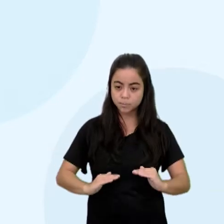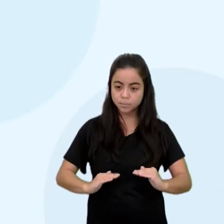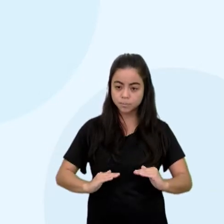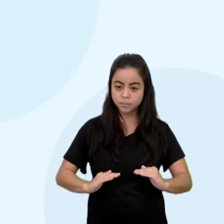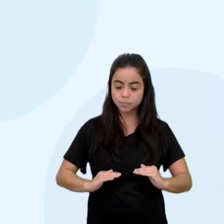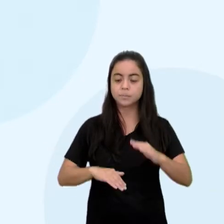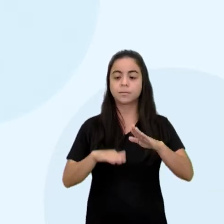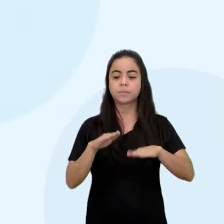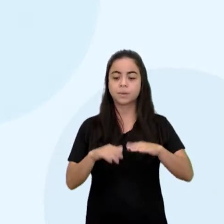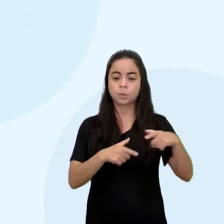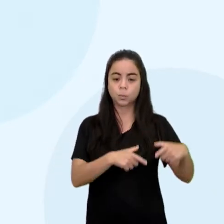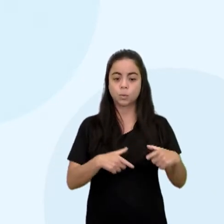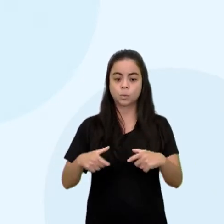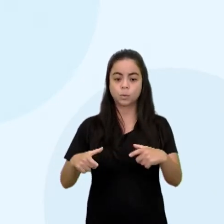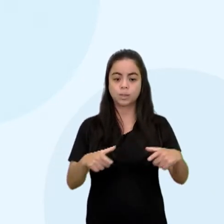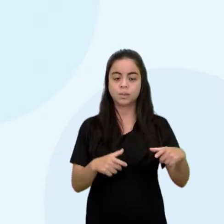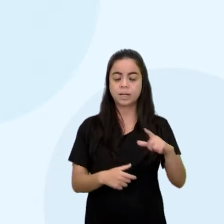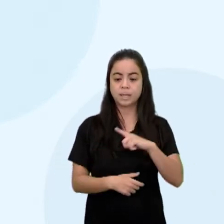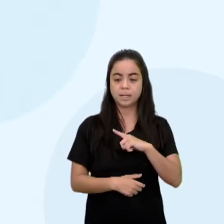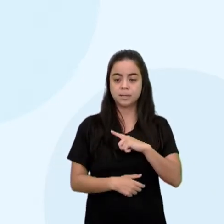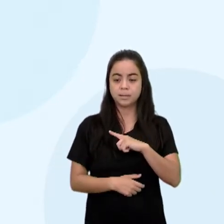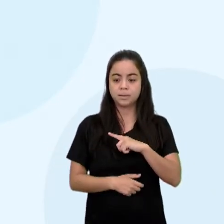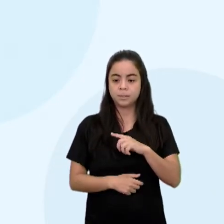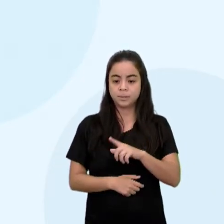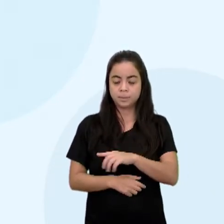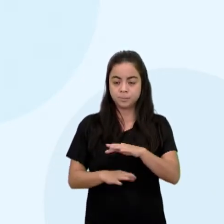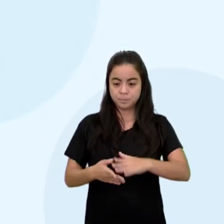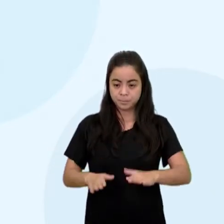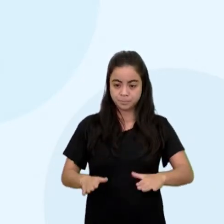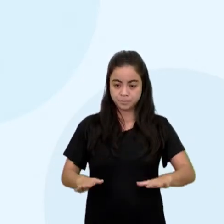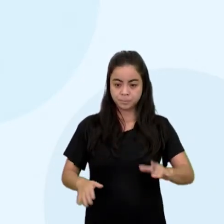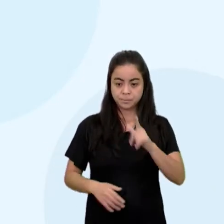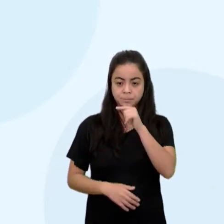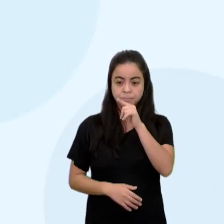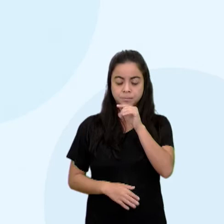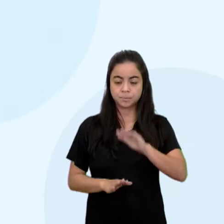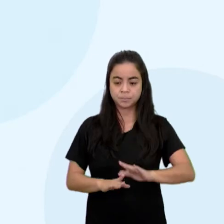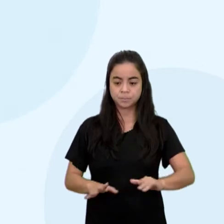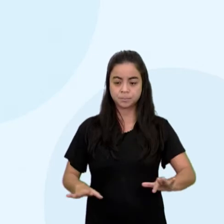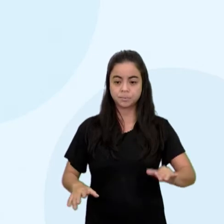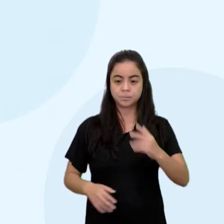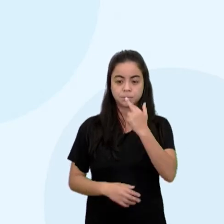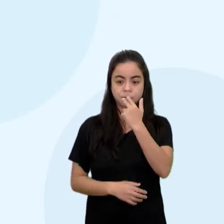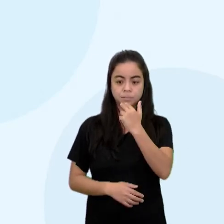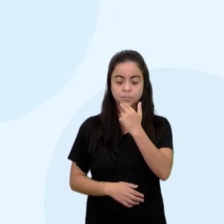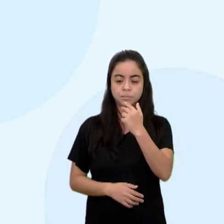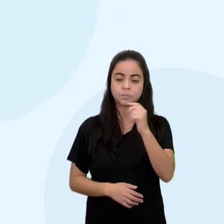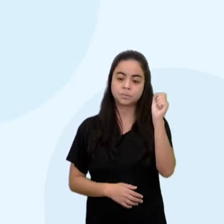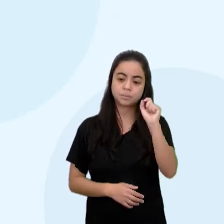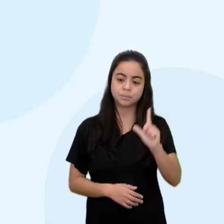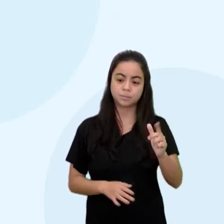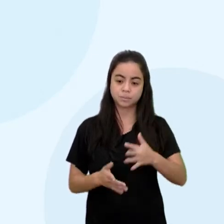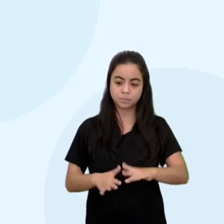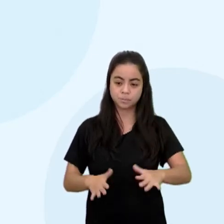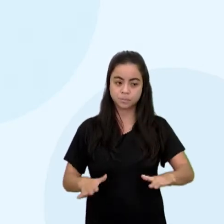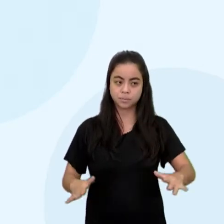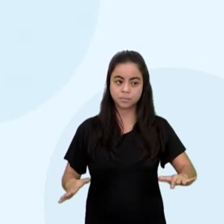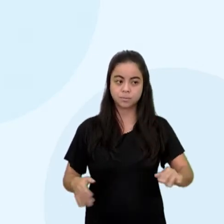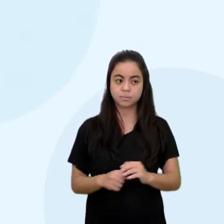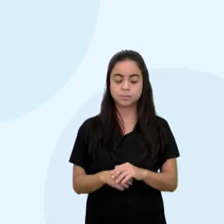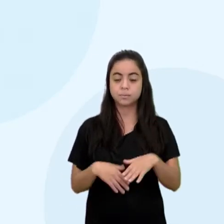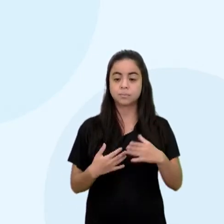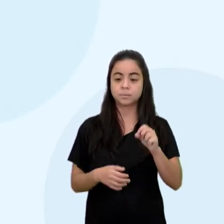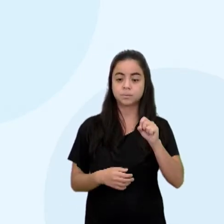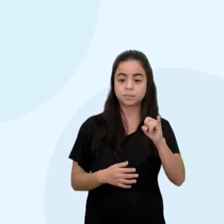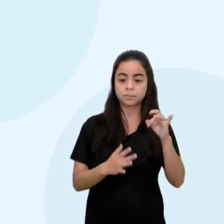lugares a gente tem, por exemplo, água líquida. Essa parte que está representada em azul, tá vendo? Então, esta água aí, em contato com